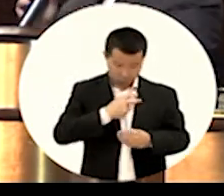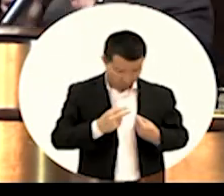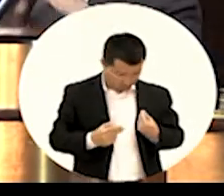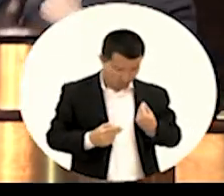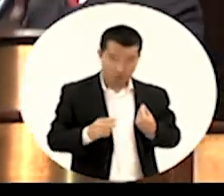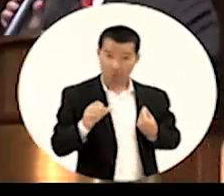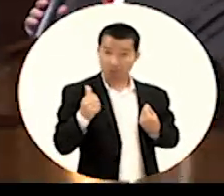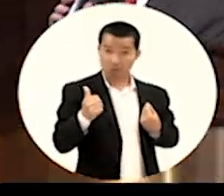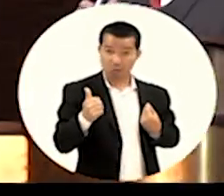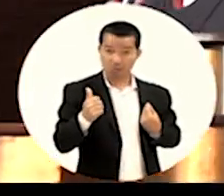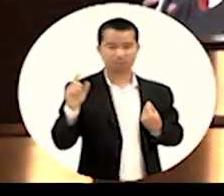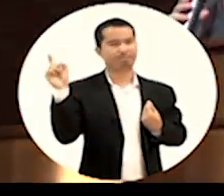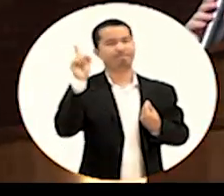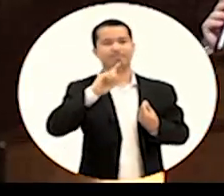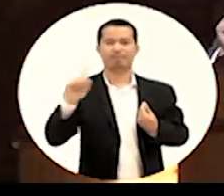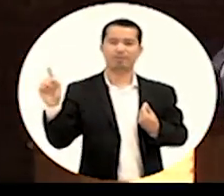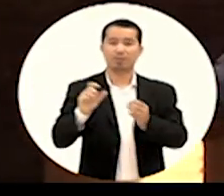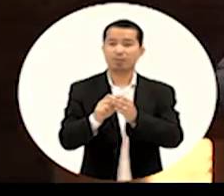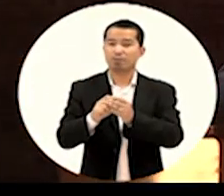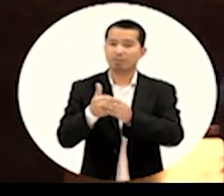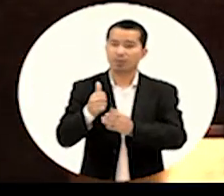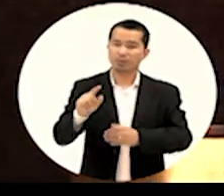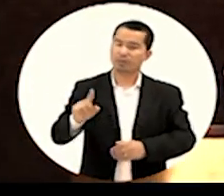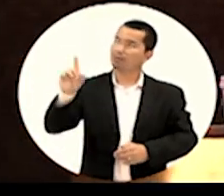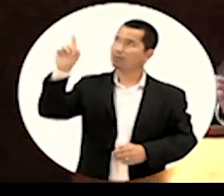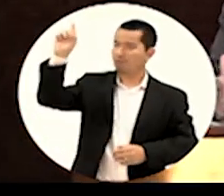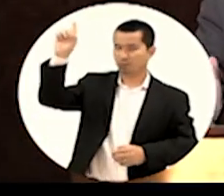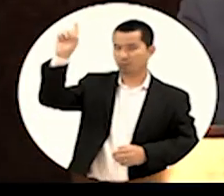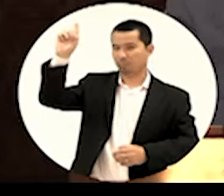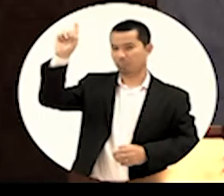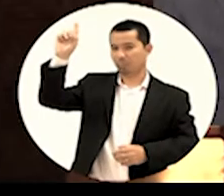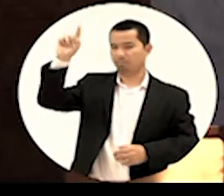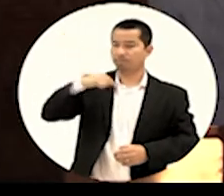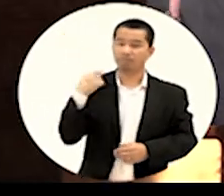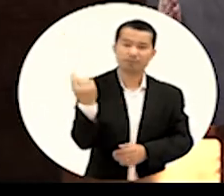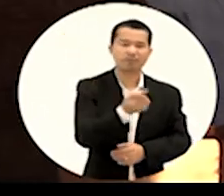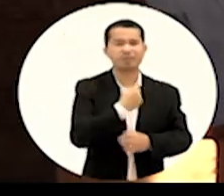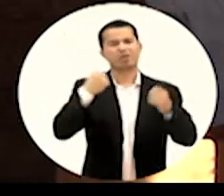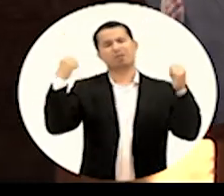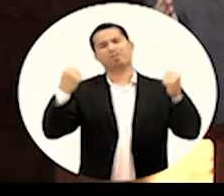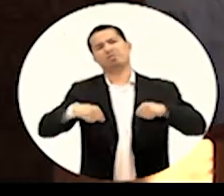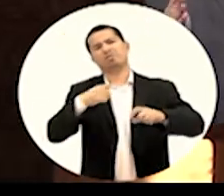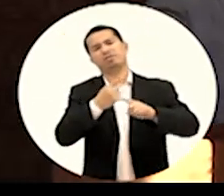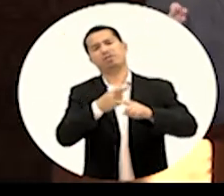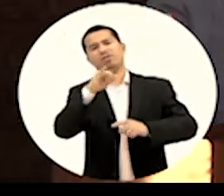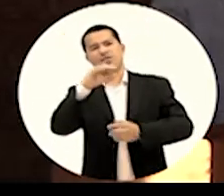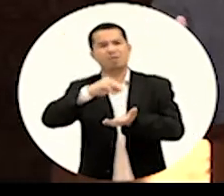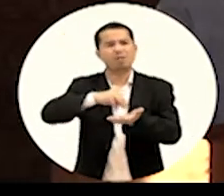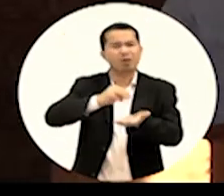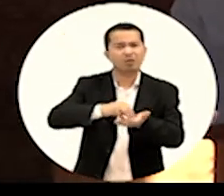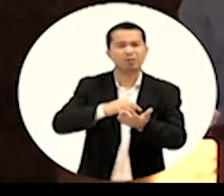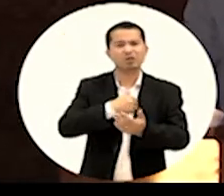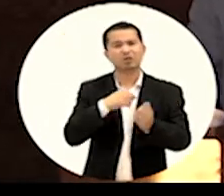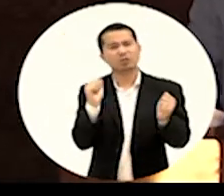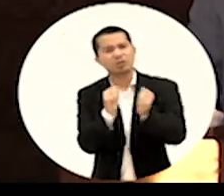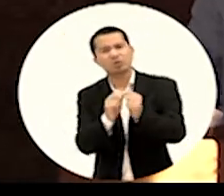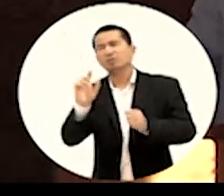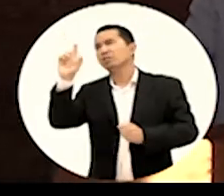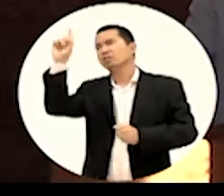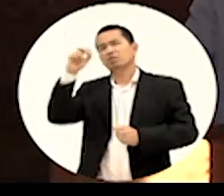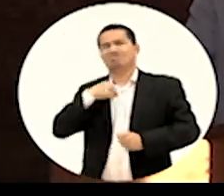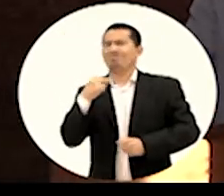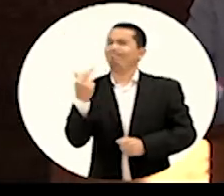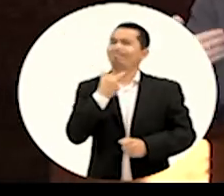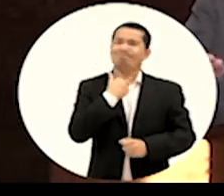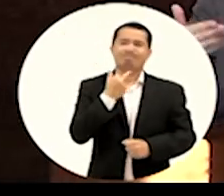mais do que eu mesmo, e eu estou comprometido com os valores do meu Senhor,